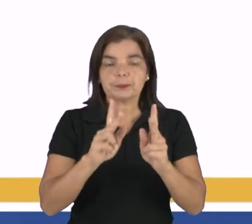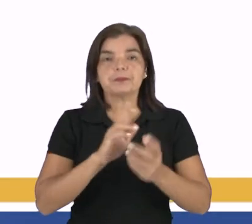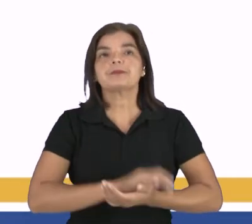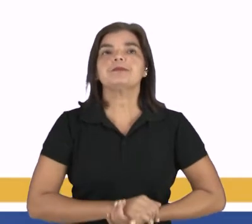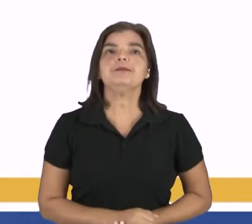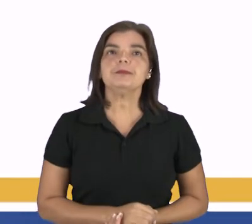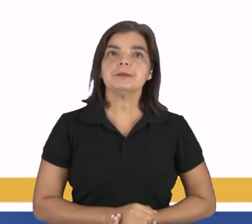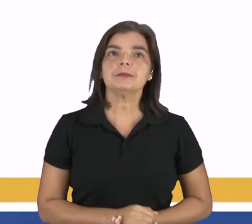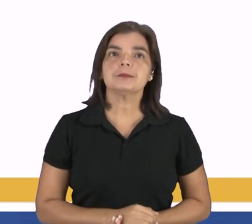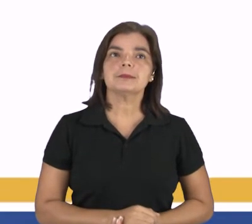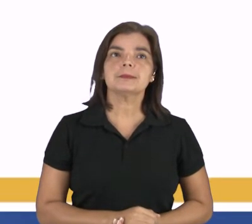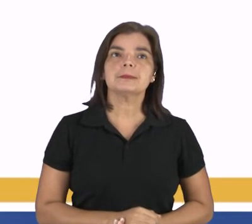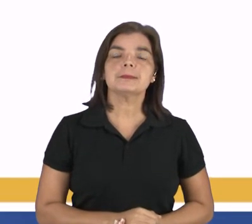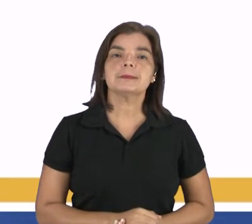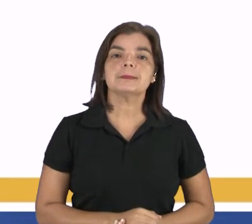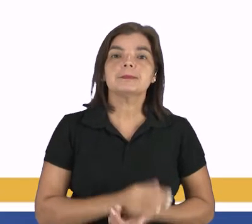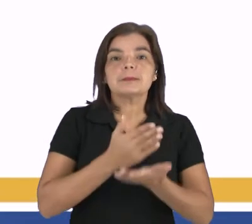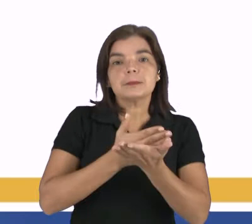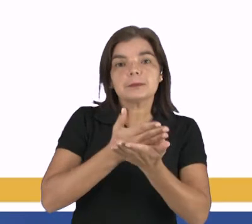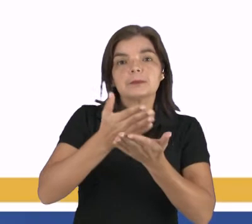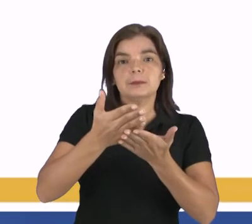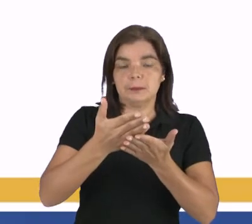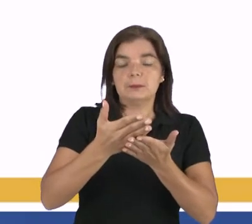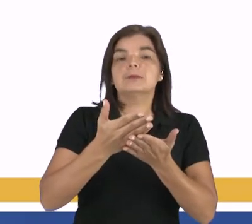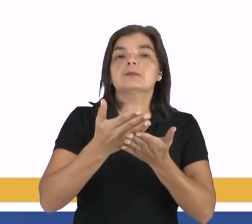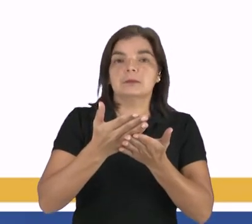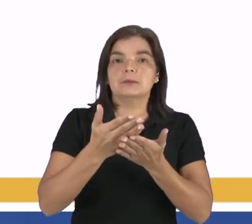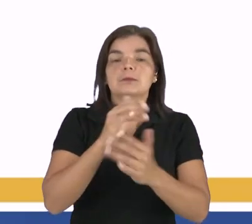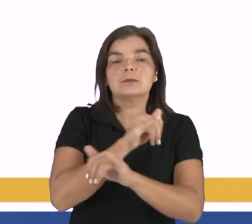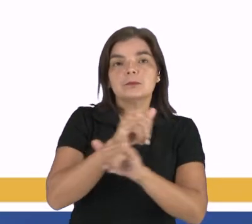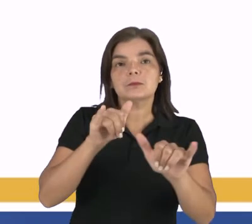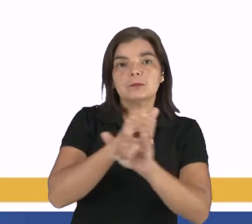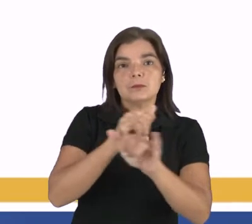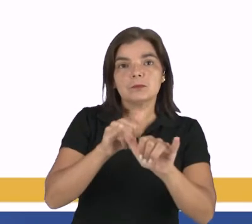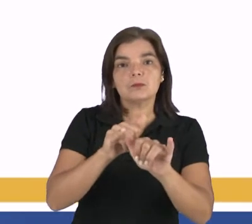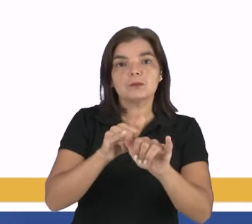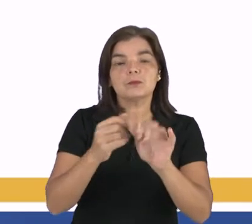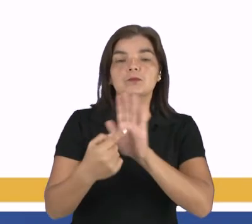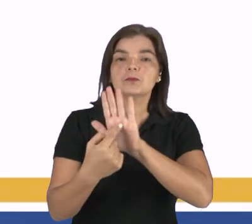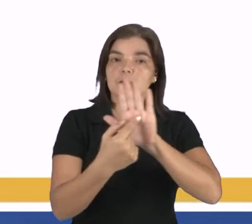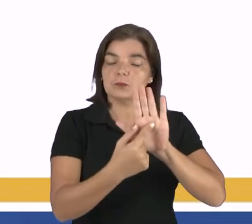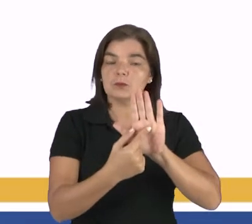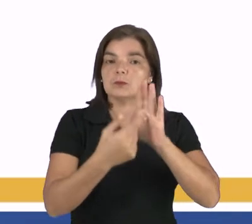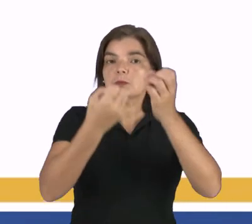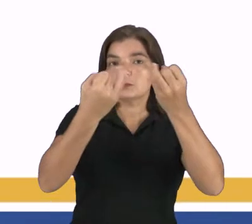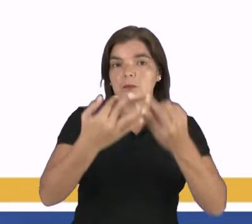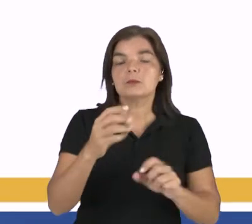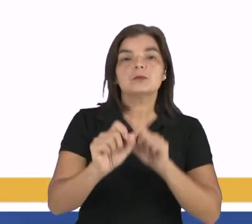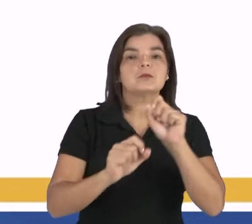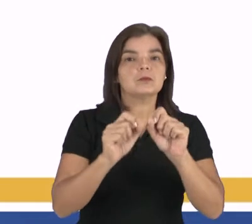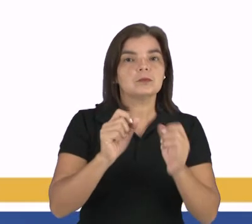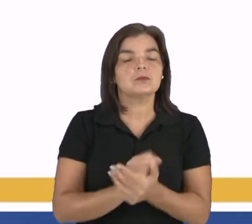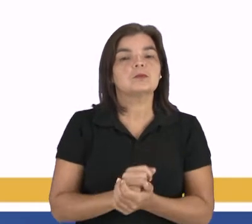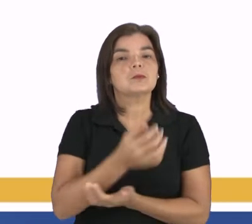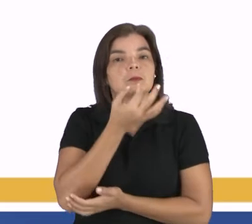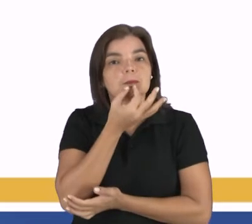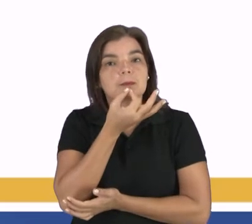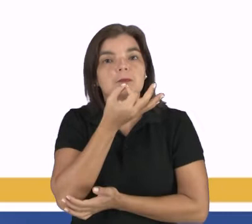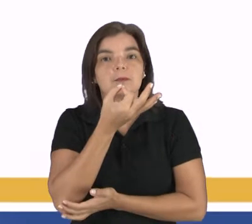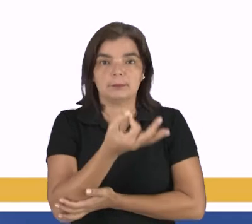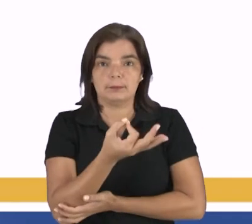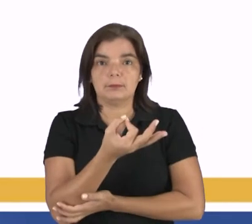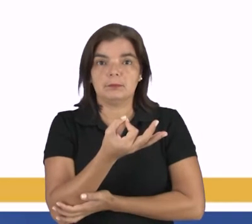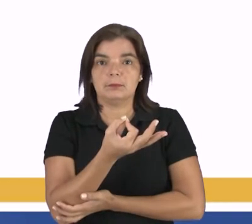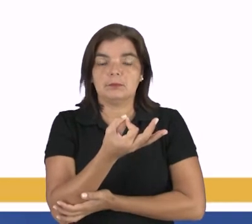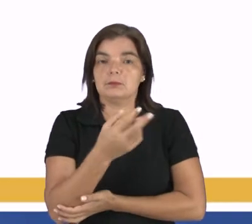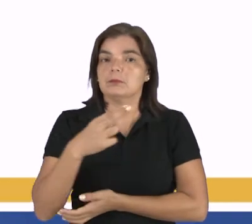ok? A questão da enunciação, aqui eu quero frisar o seguinte: opinar é